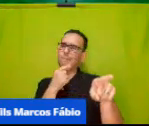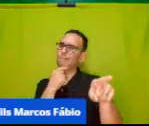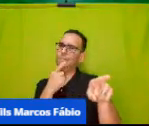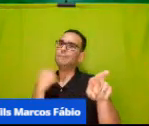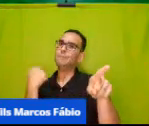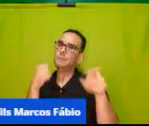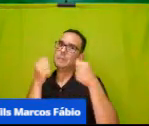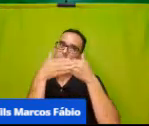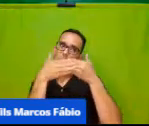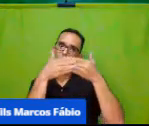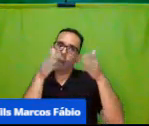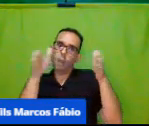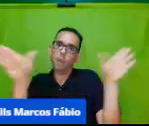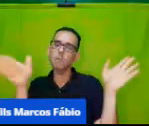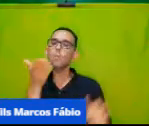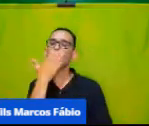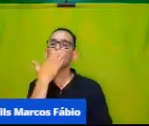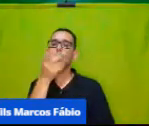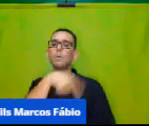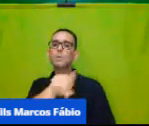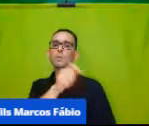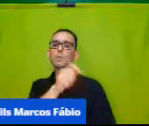de opções para eles.